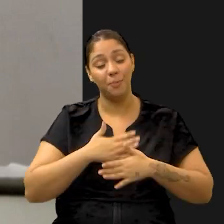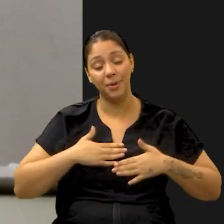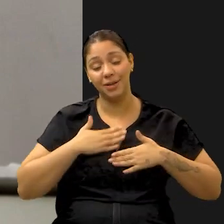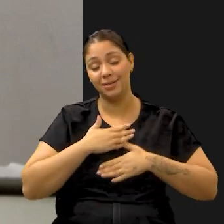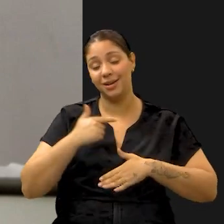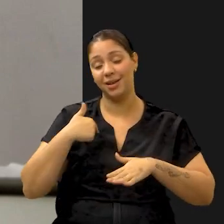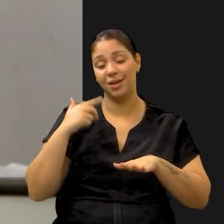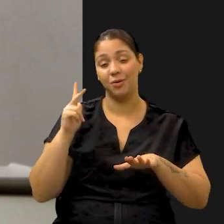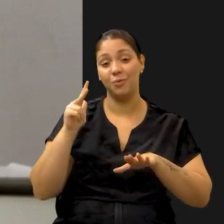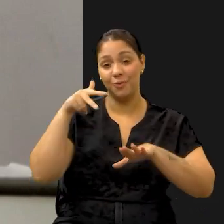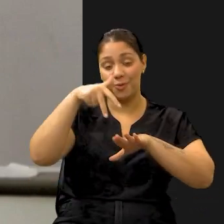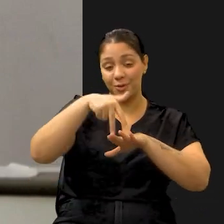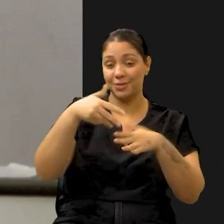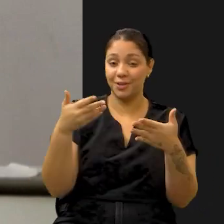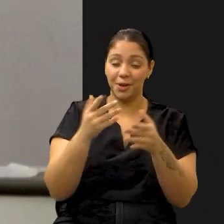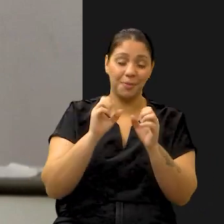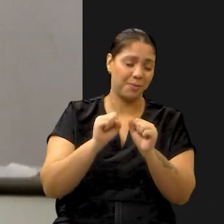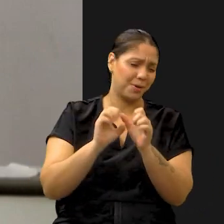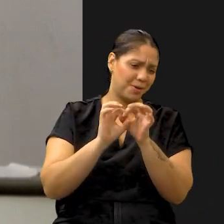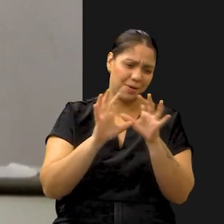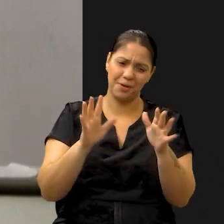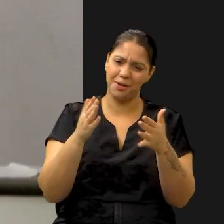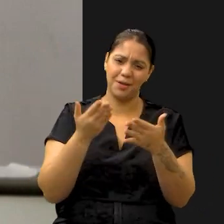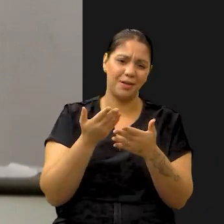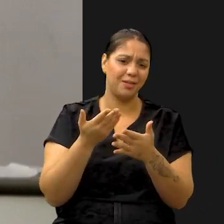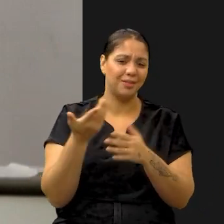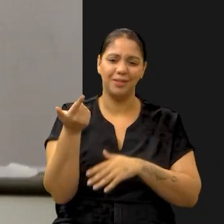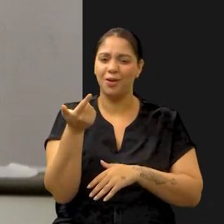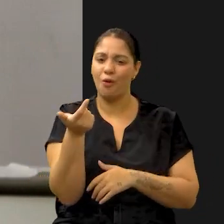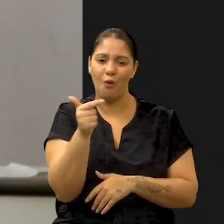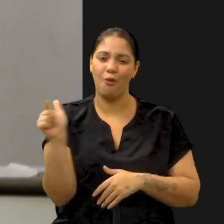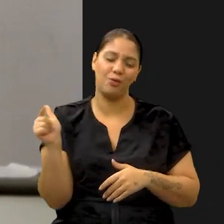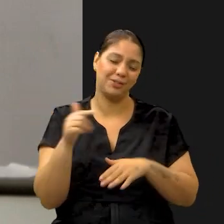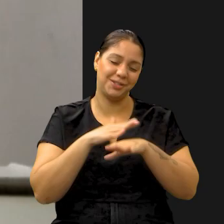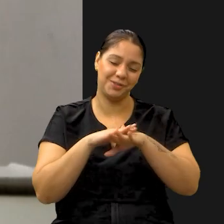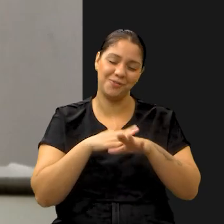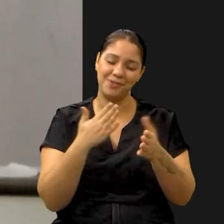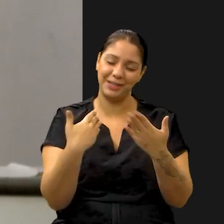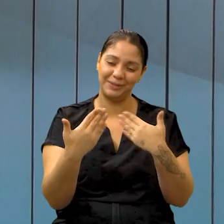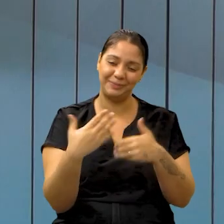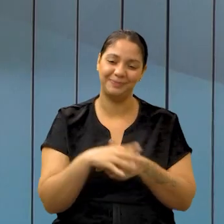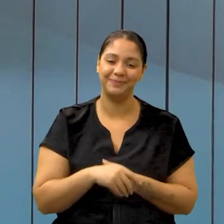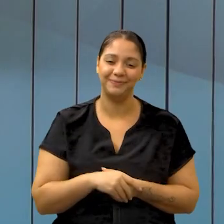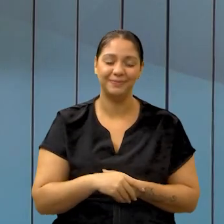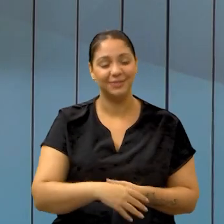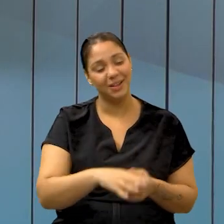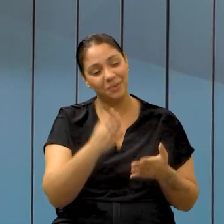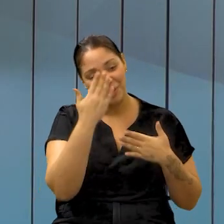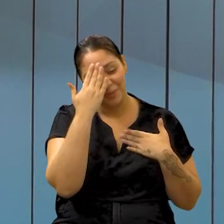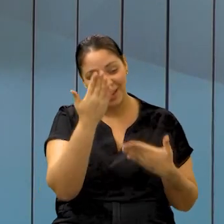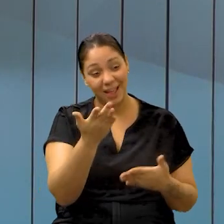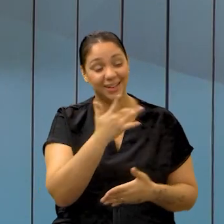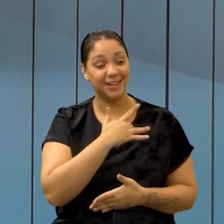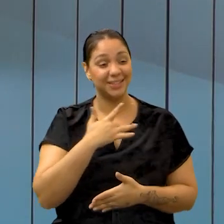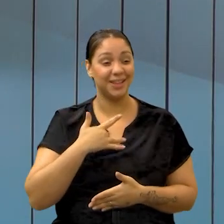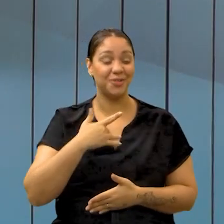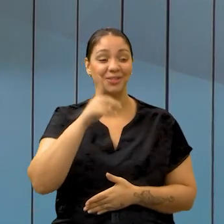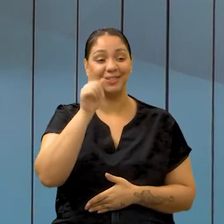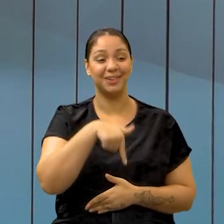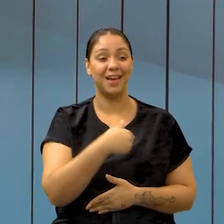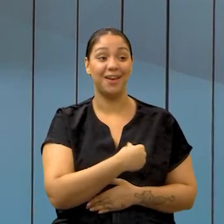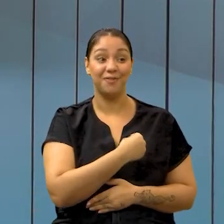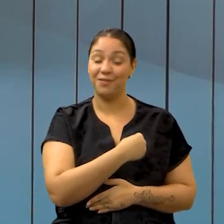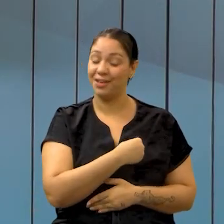estado aqui com vocês hoje e fico à disposição para novas conversas. Muito obrigada. Saúde é